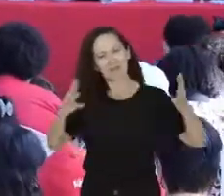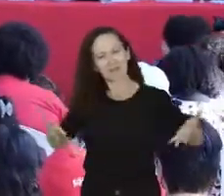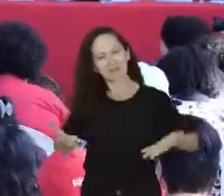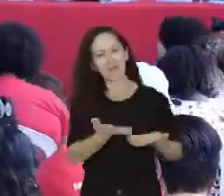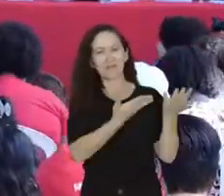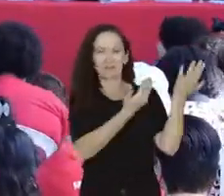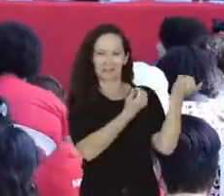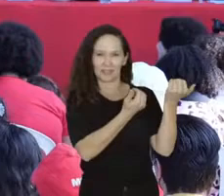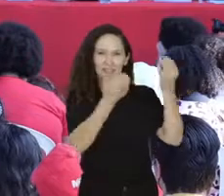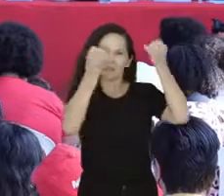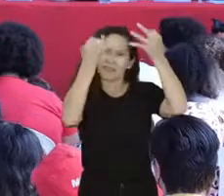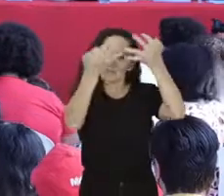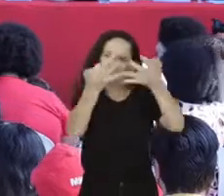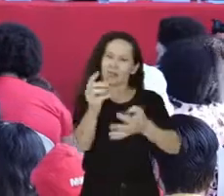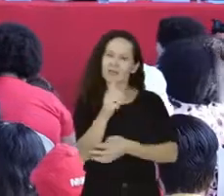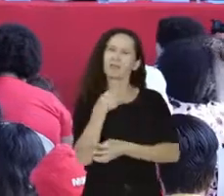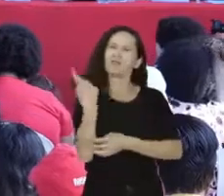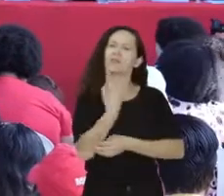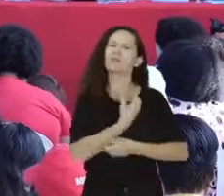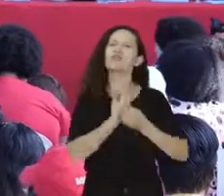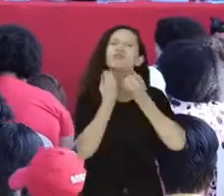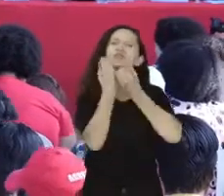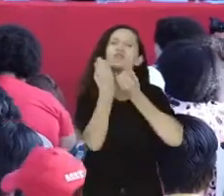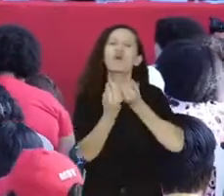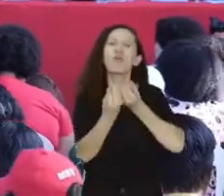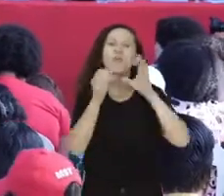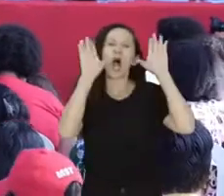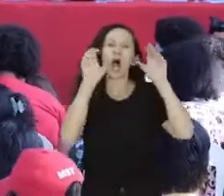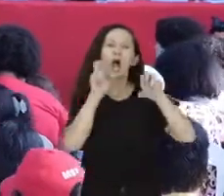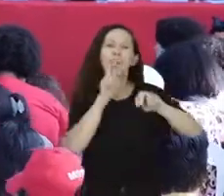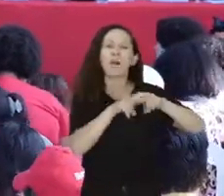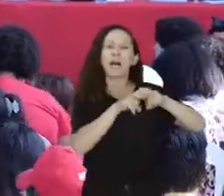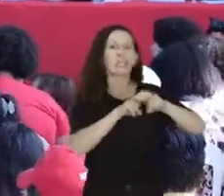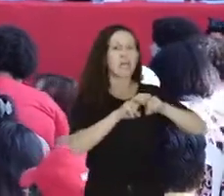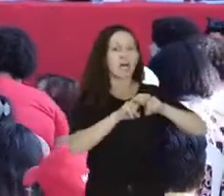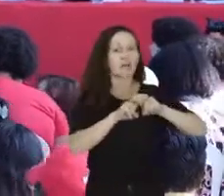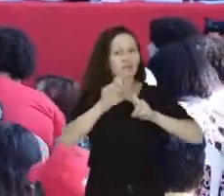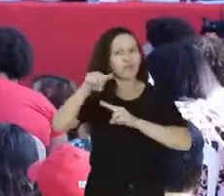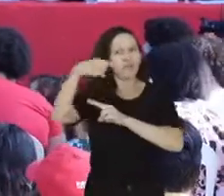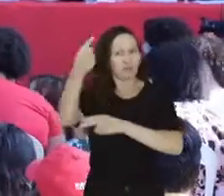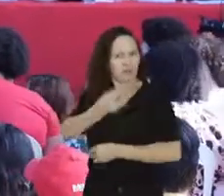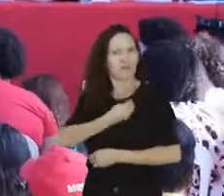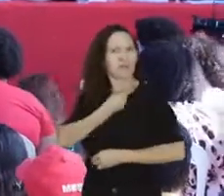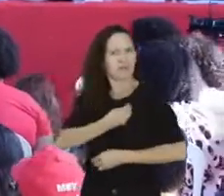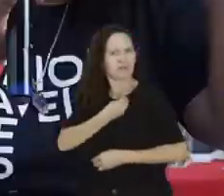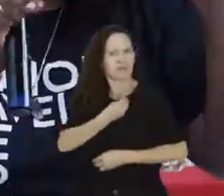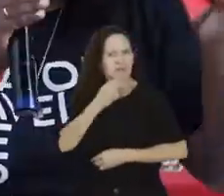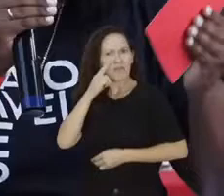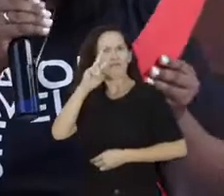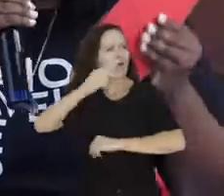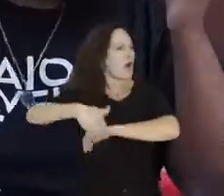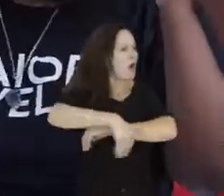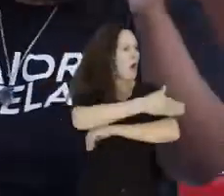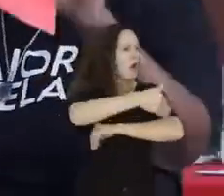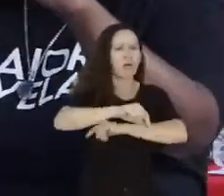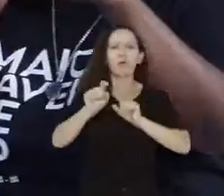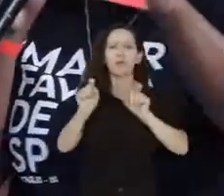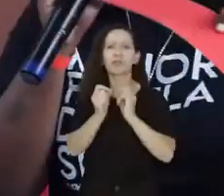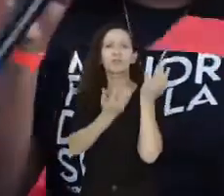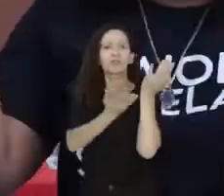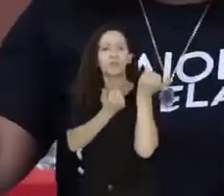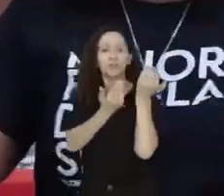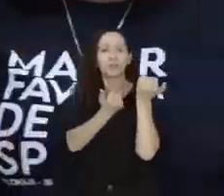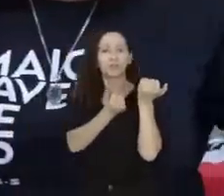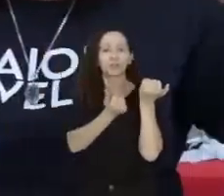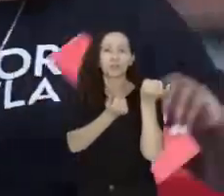para a gente tirar a bunda do sofá e viver, sabe? E ver, e também para a juventude... Gente,